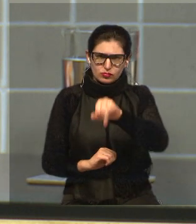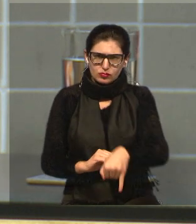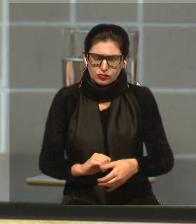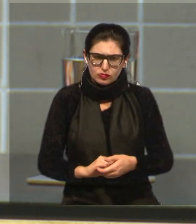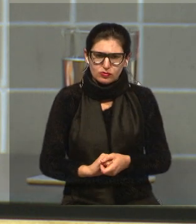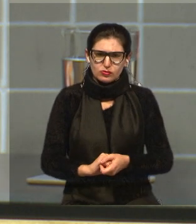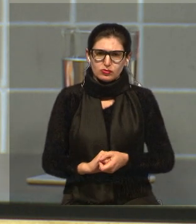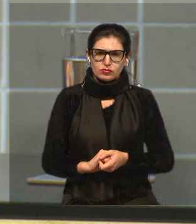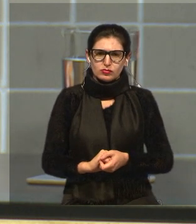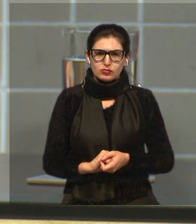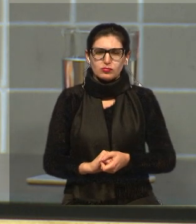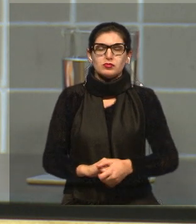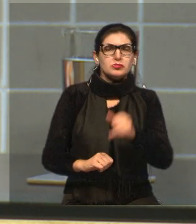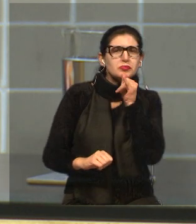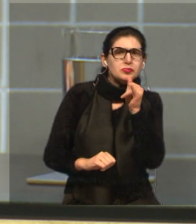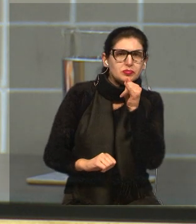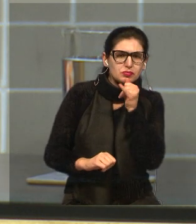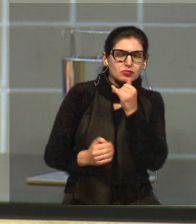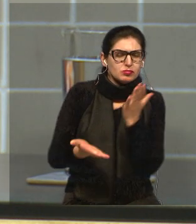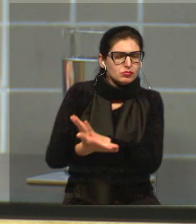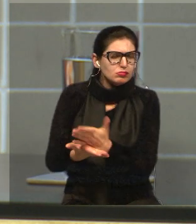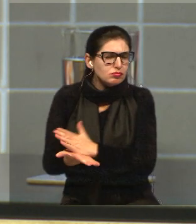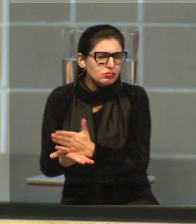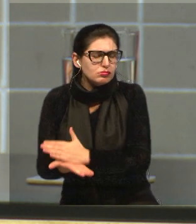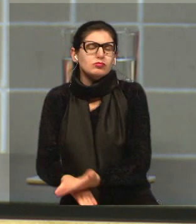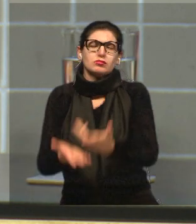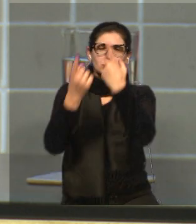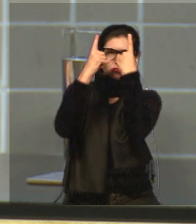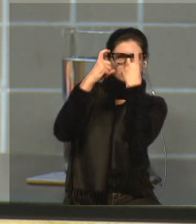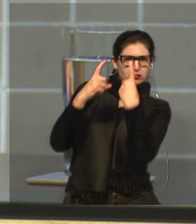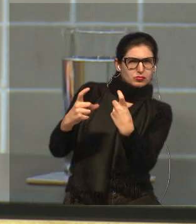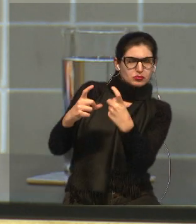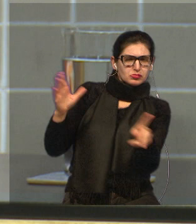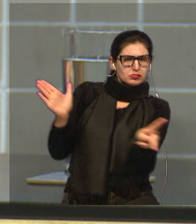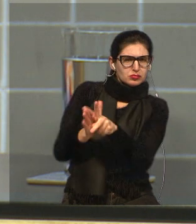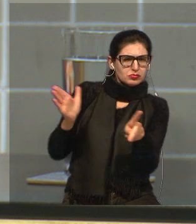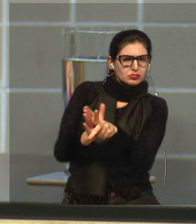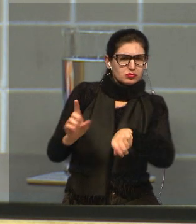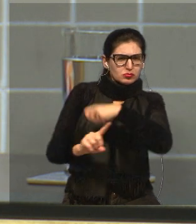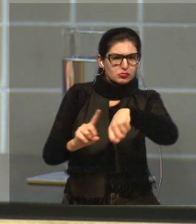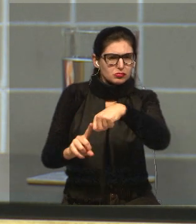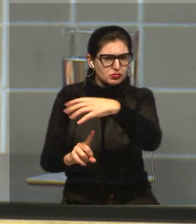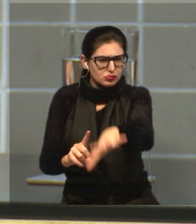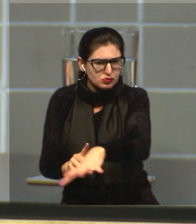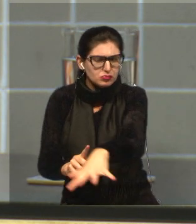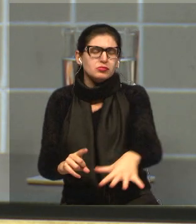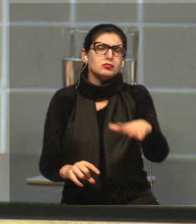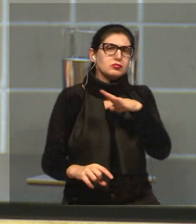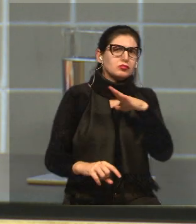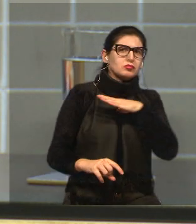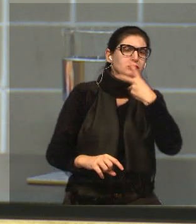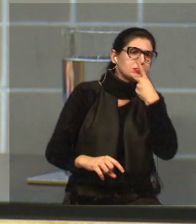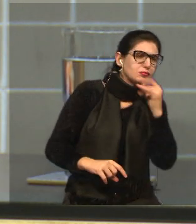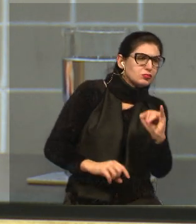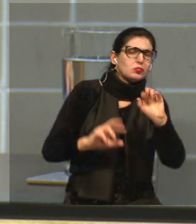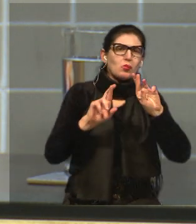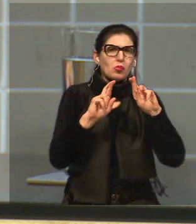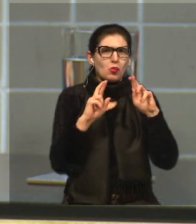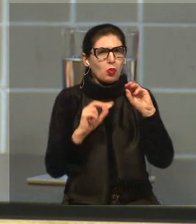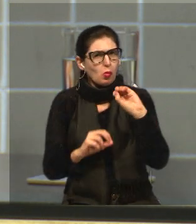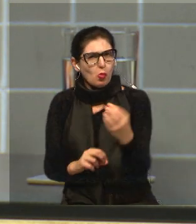quando ameaçados e violados pela própria sociedade, pelo Estado, pelos pais ou